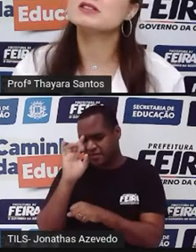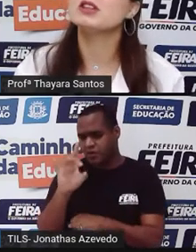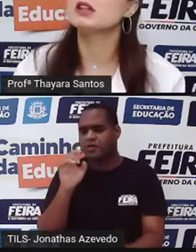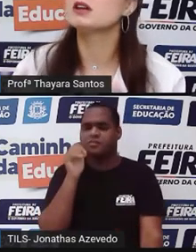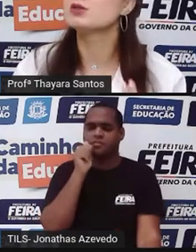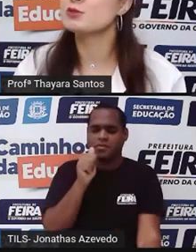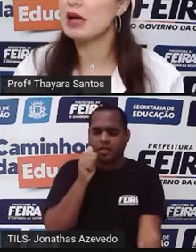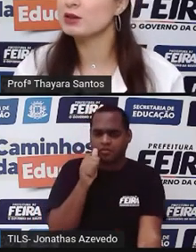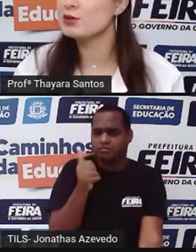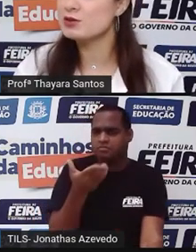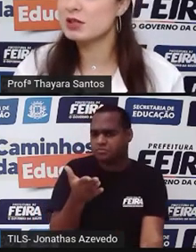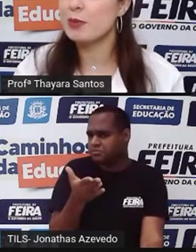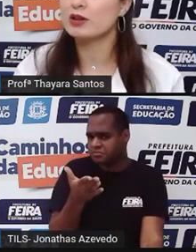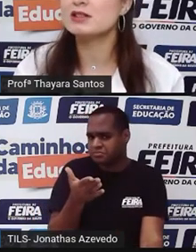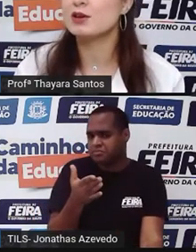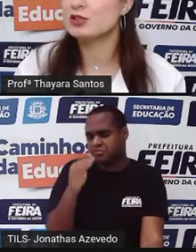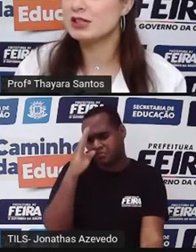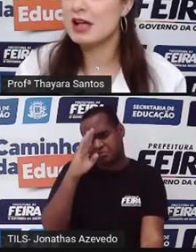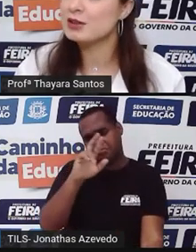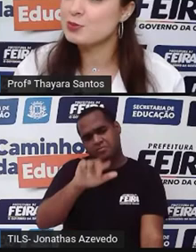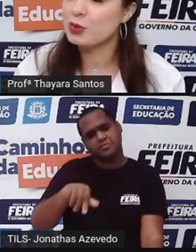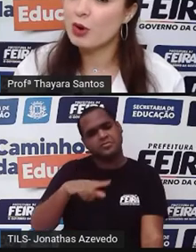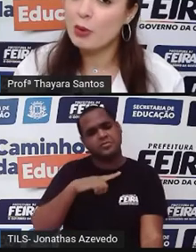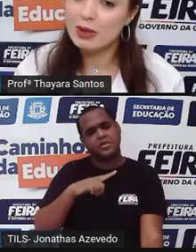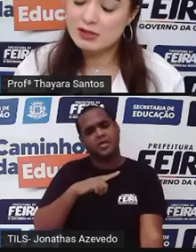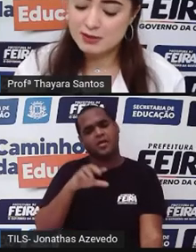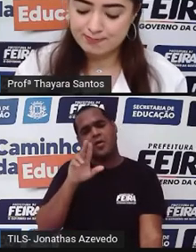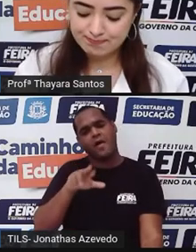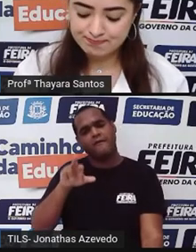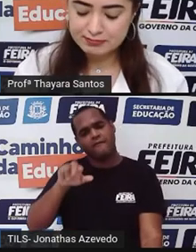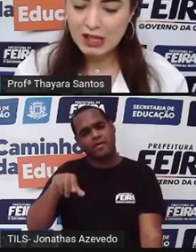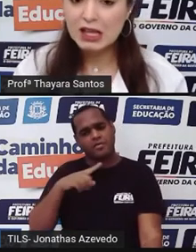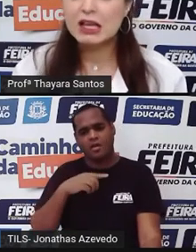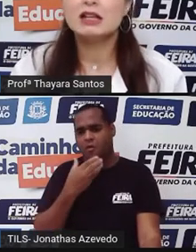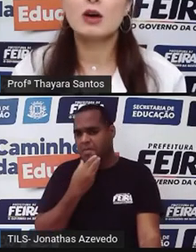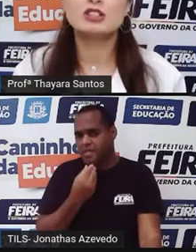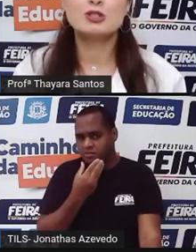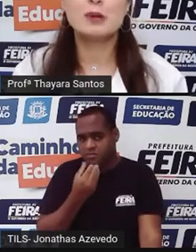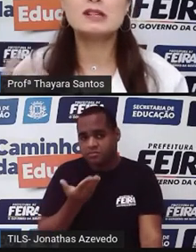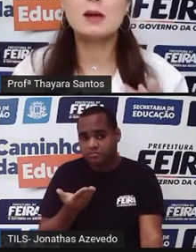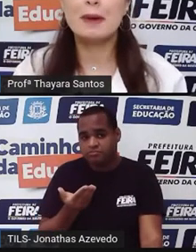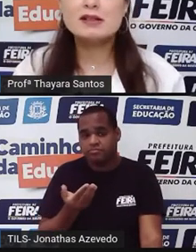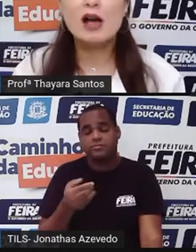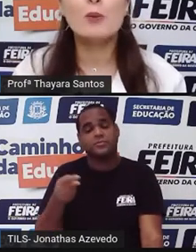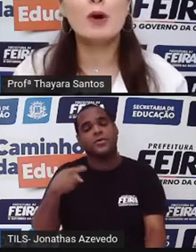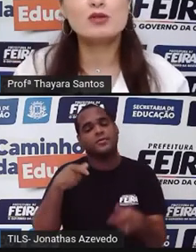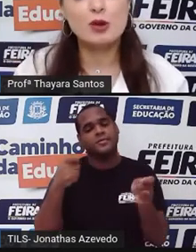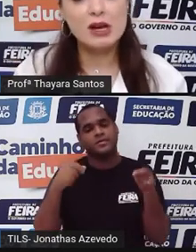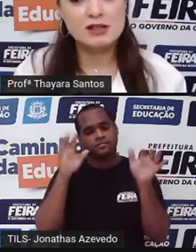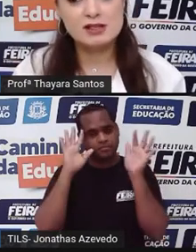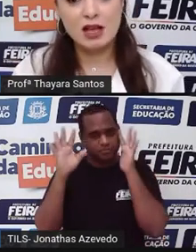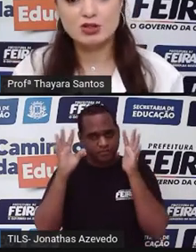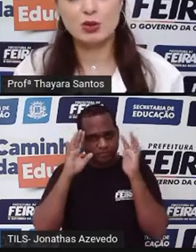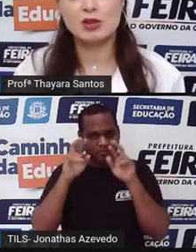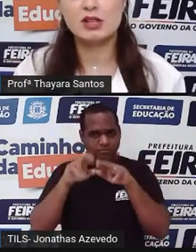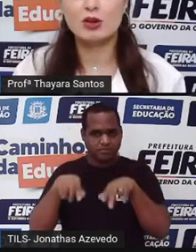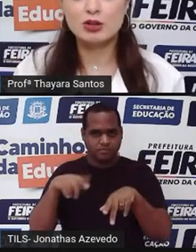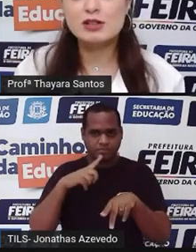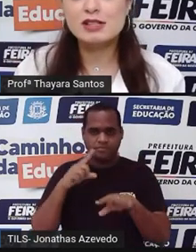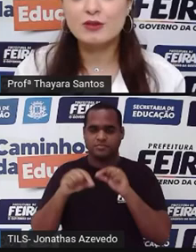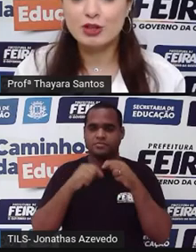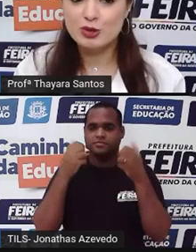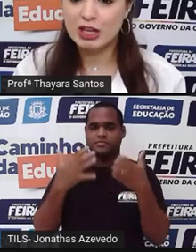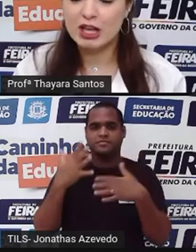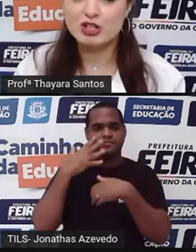mulher não existem tantos métodos que podem ser utilizados por homens então a gente precisa pensar um pouco sobre essas questões